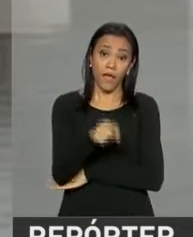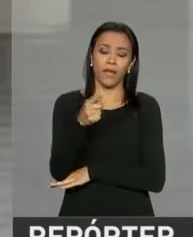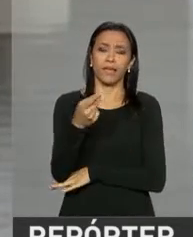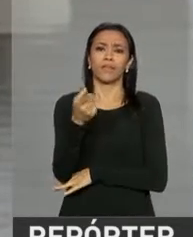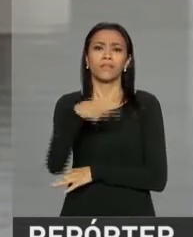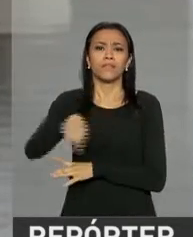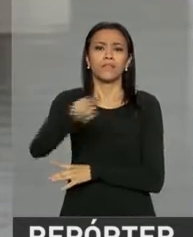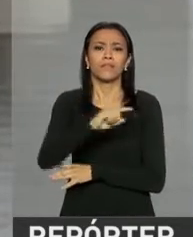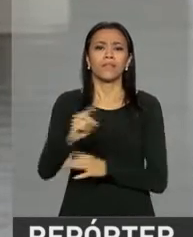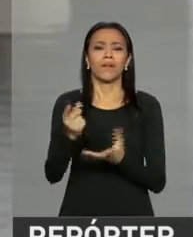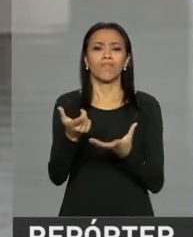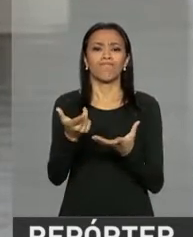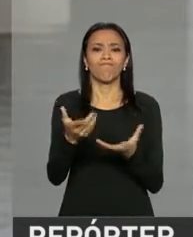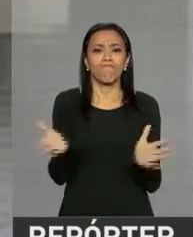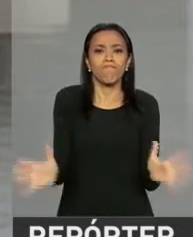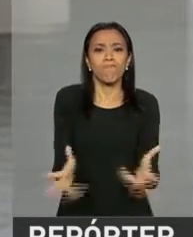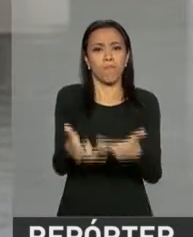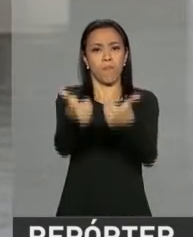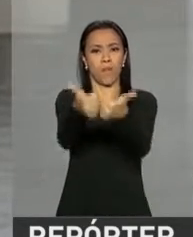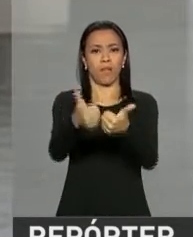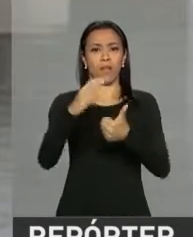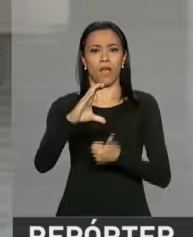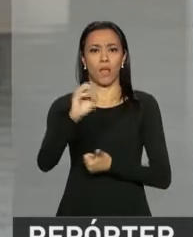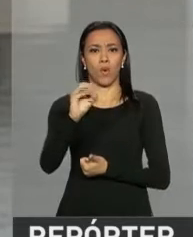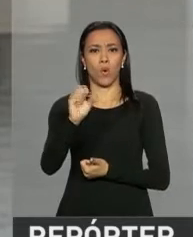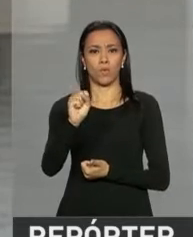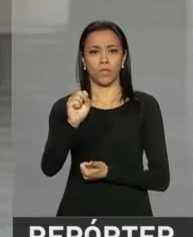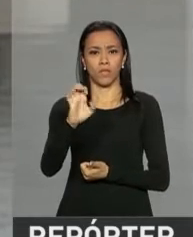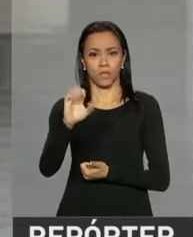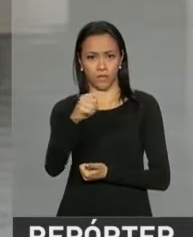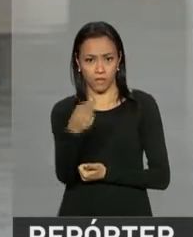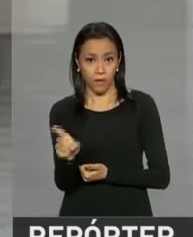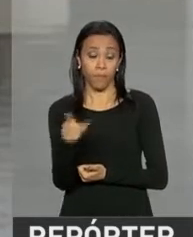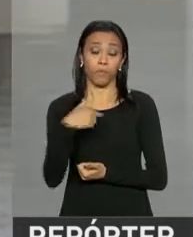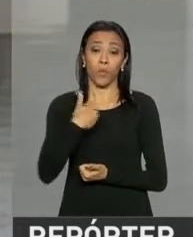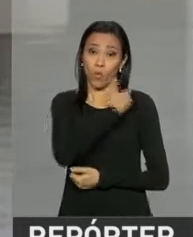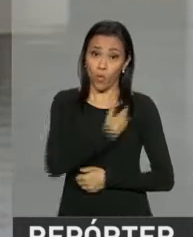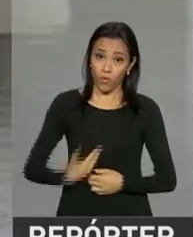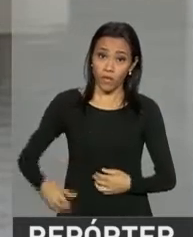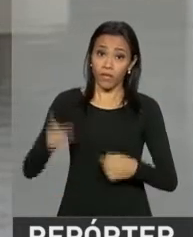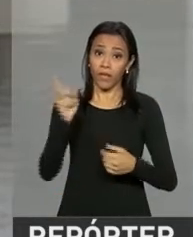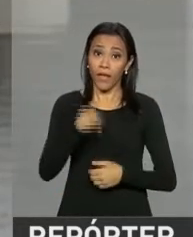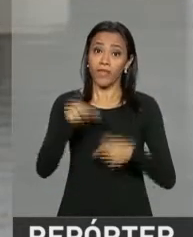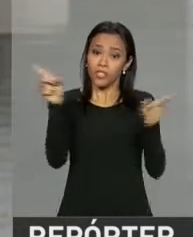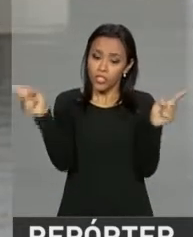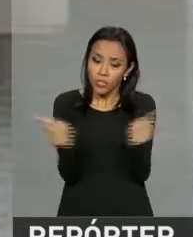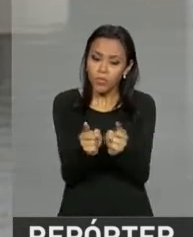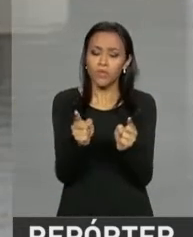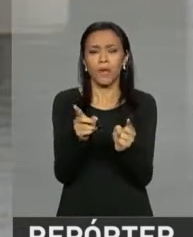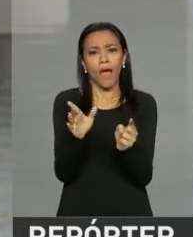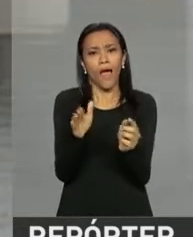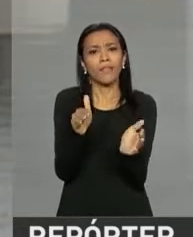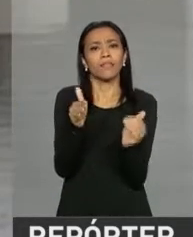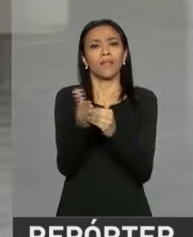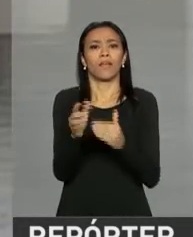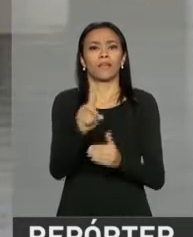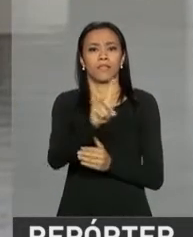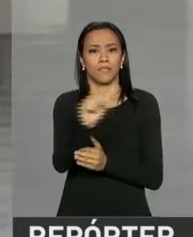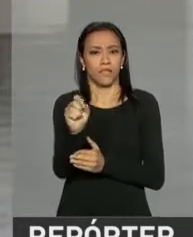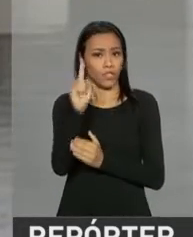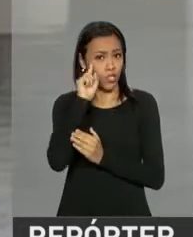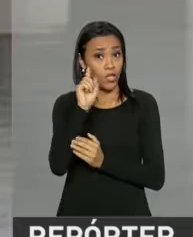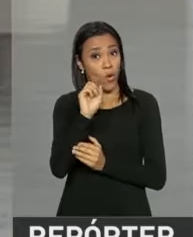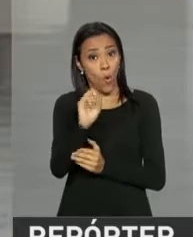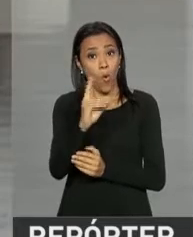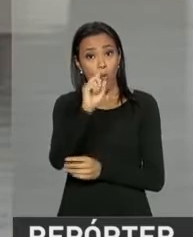nas concessões o governo ele quer a ampliar o prazo mínimo para os leilões pode ser de até 100 dias ou então de um